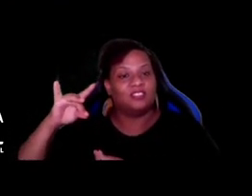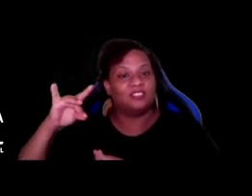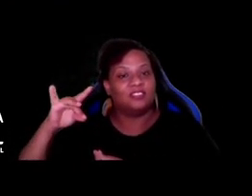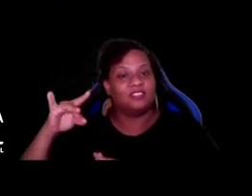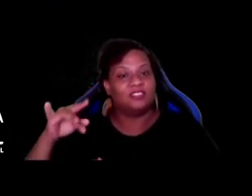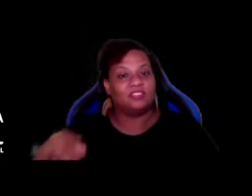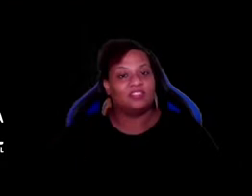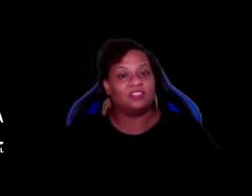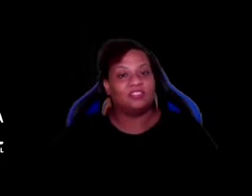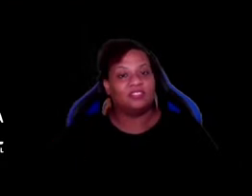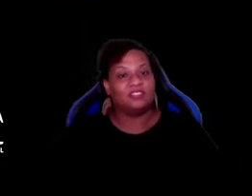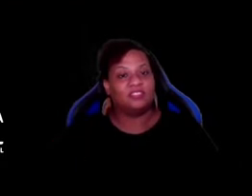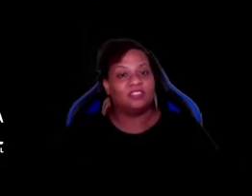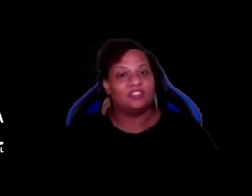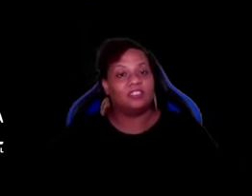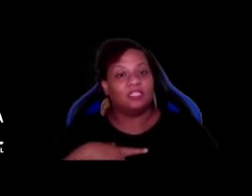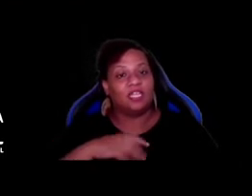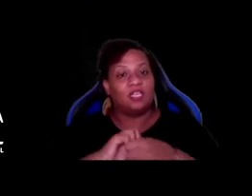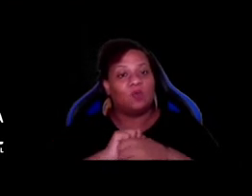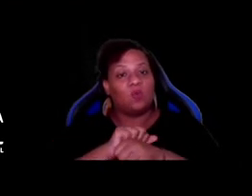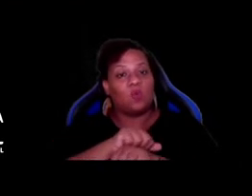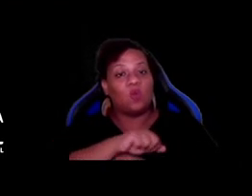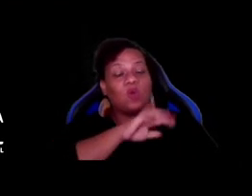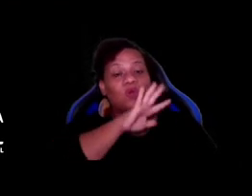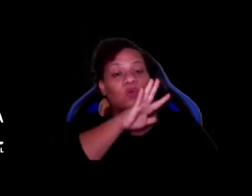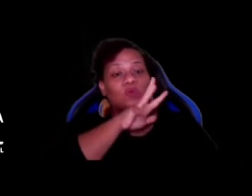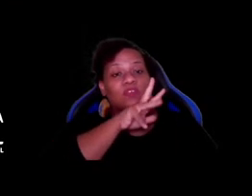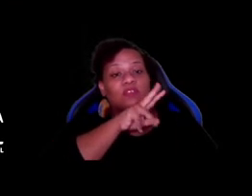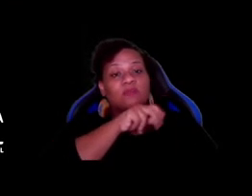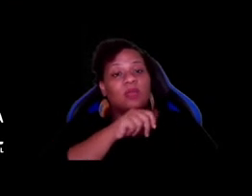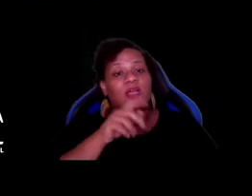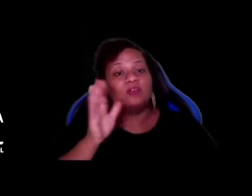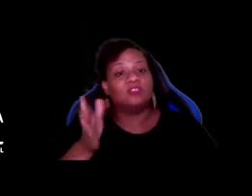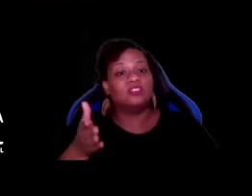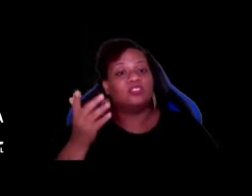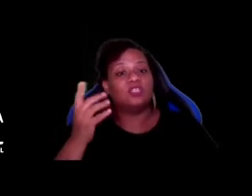ele tem o couro do animal que foi imolado. Então, quando você...